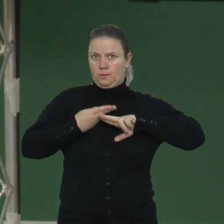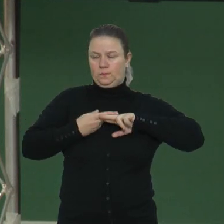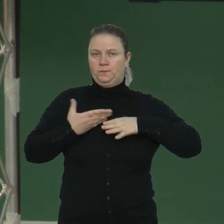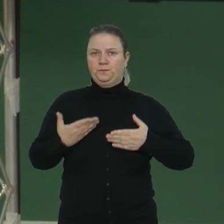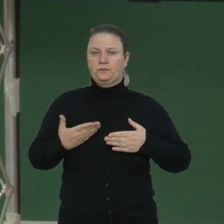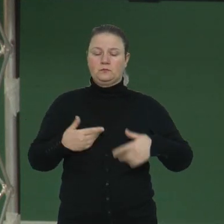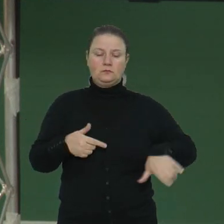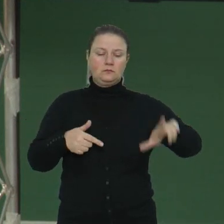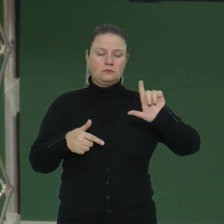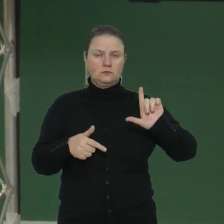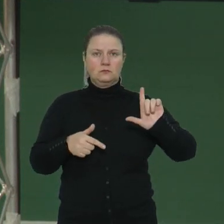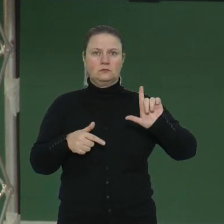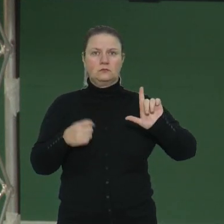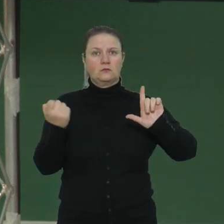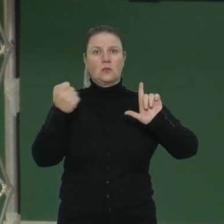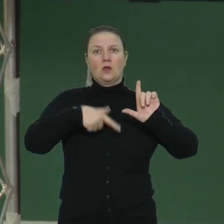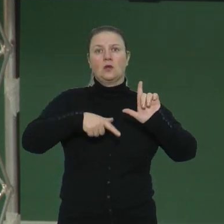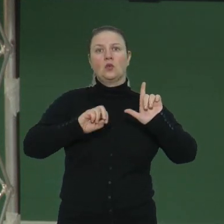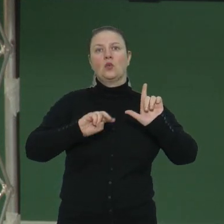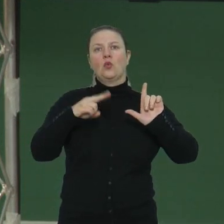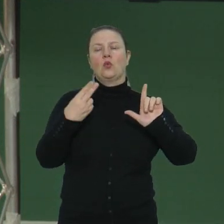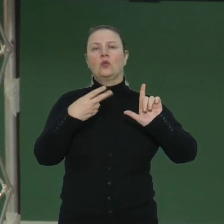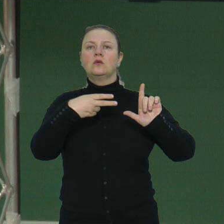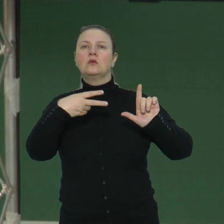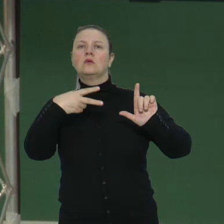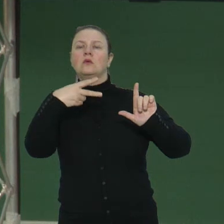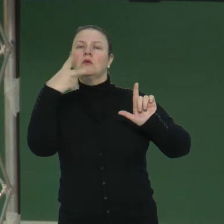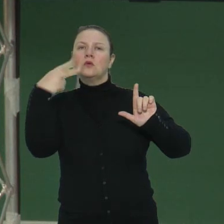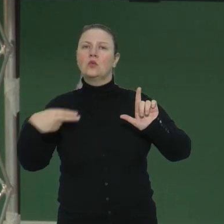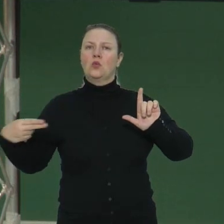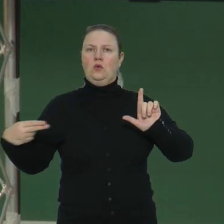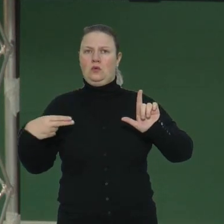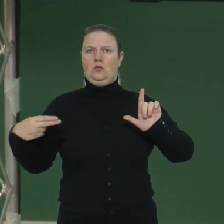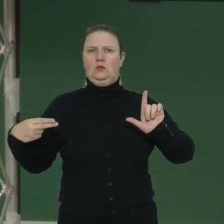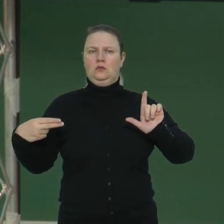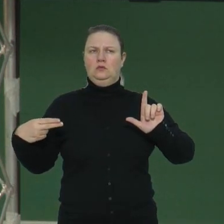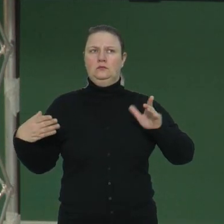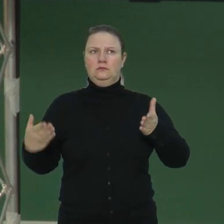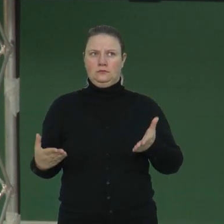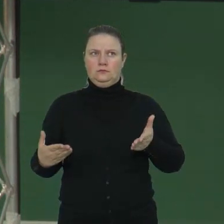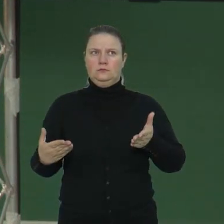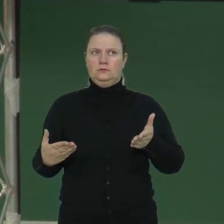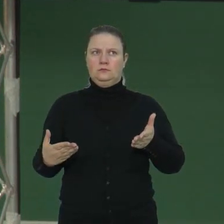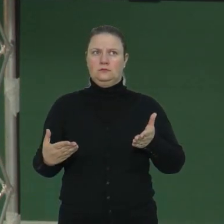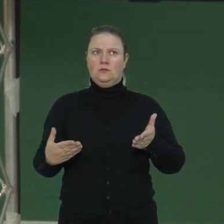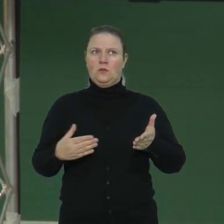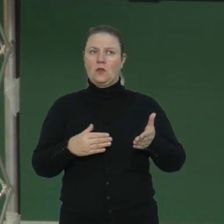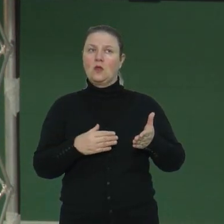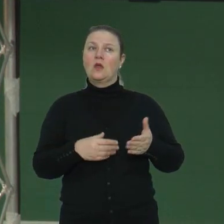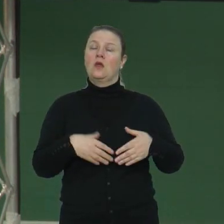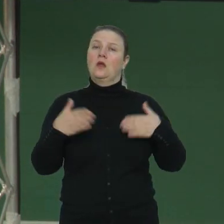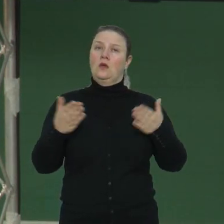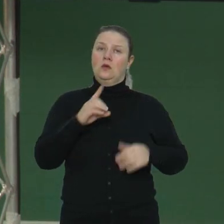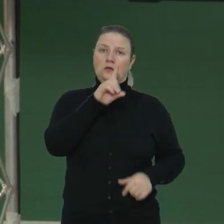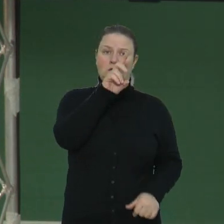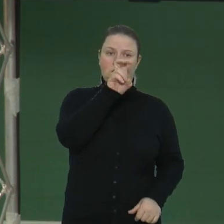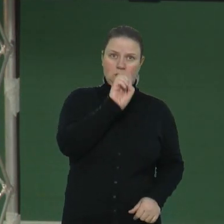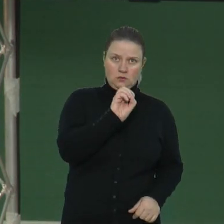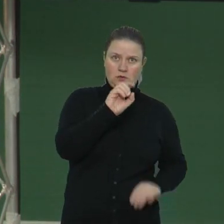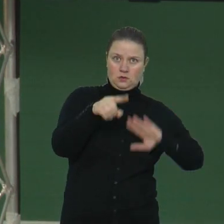é maior ou igual? Menos 2,5 mais o 150, que era negativo e passou a ser positivo,